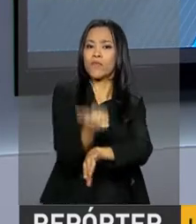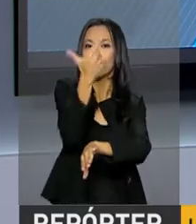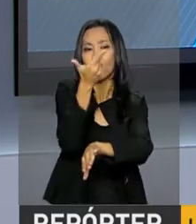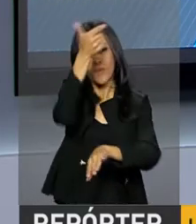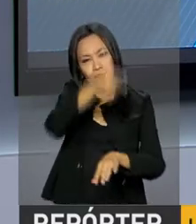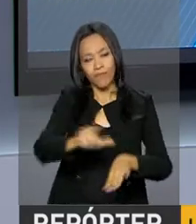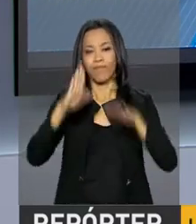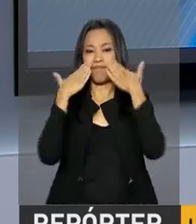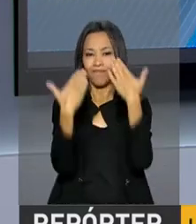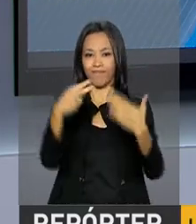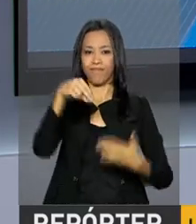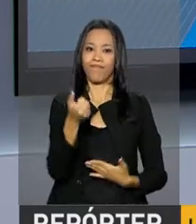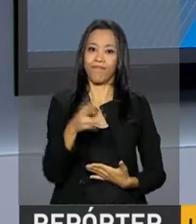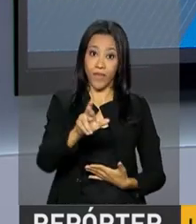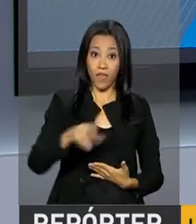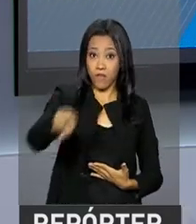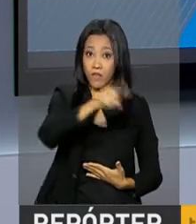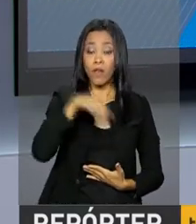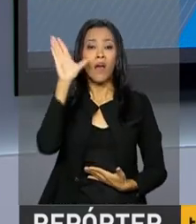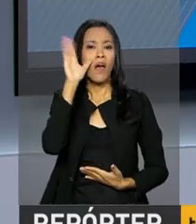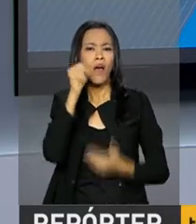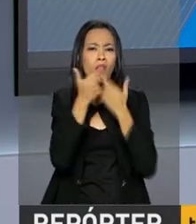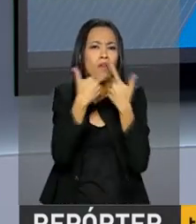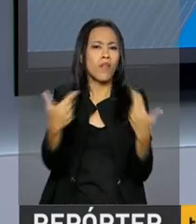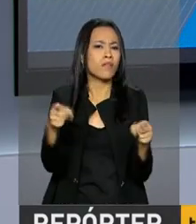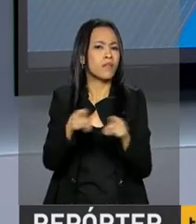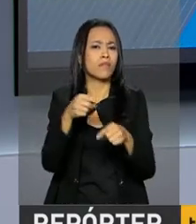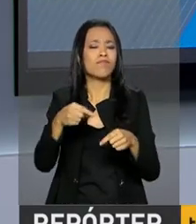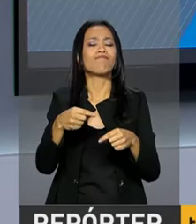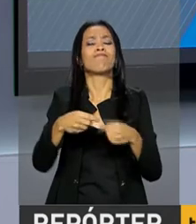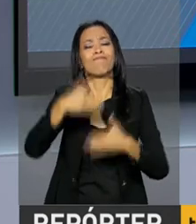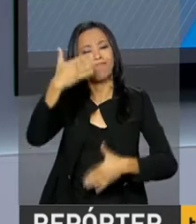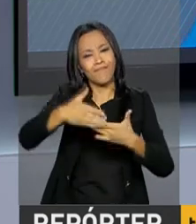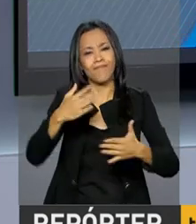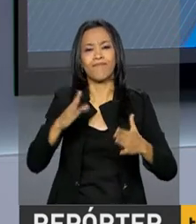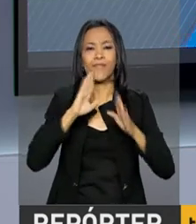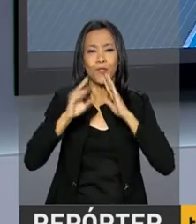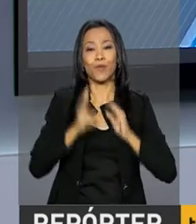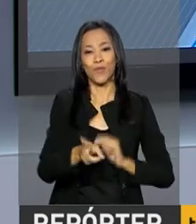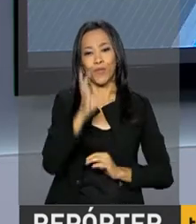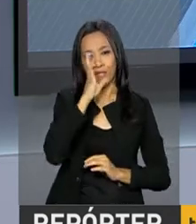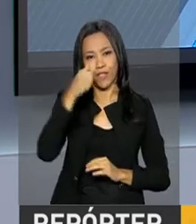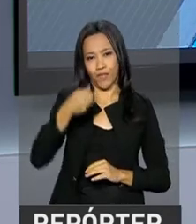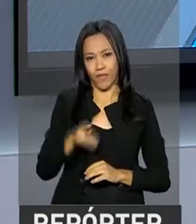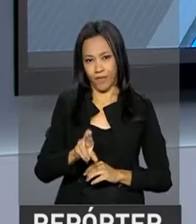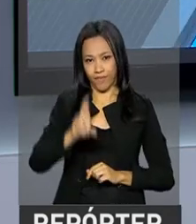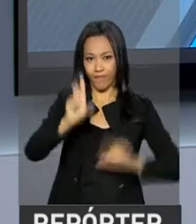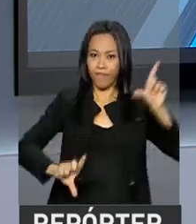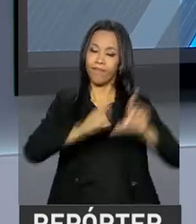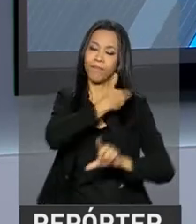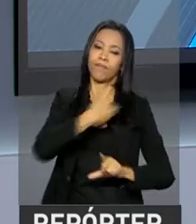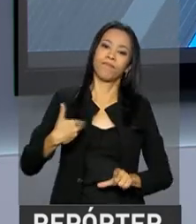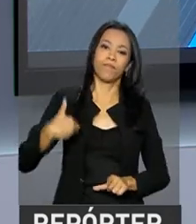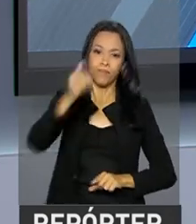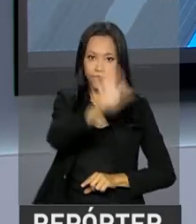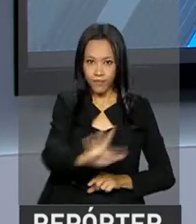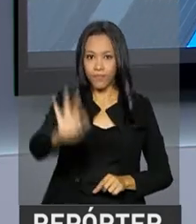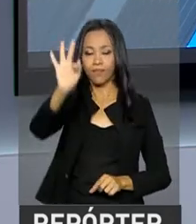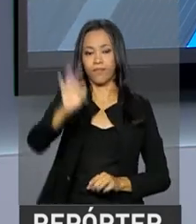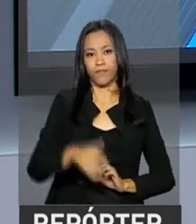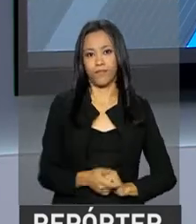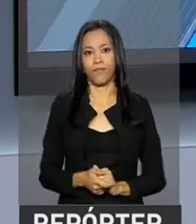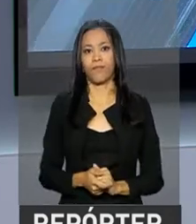próxima edição do repórter br acompanha as novidades também em nossas redes sociais continue com a gente aqui na nbr a tv do governo